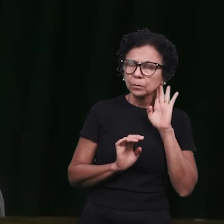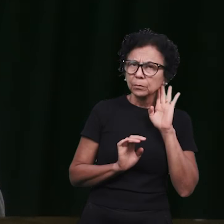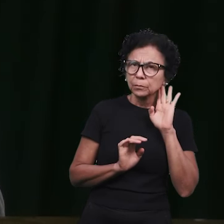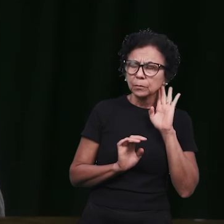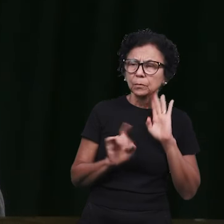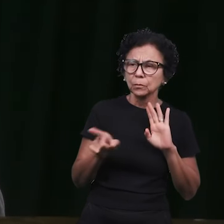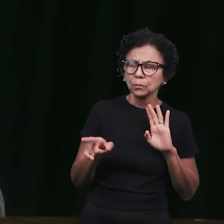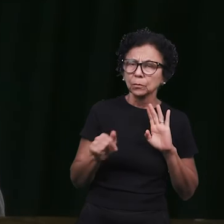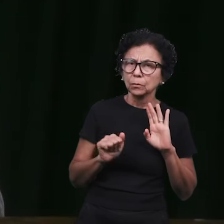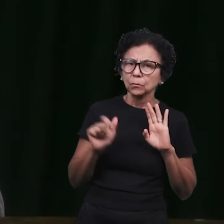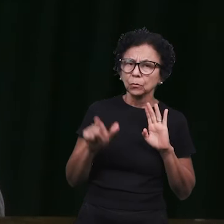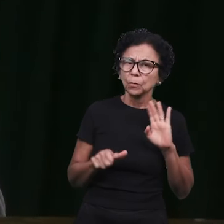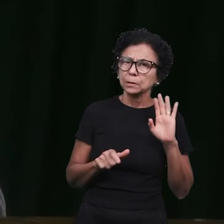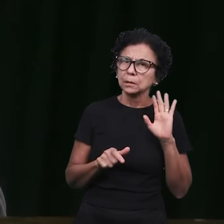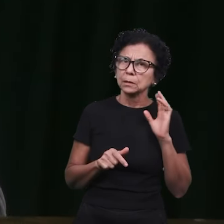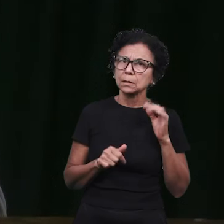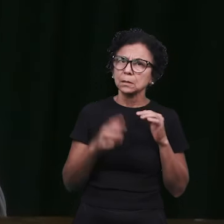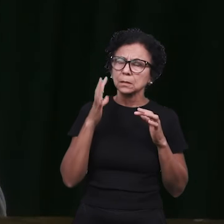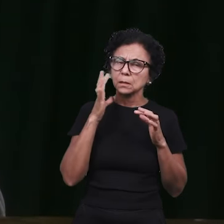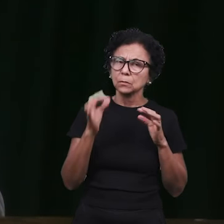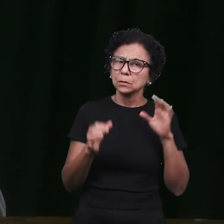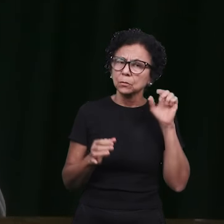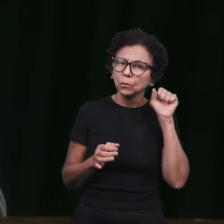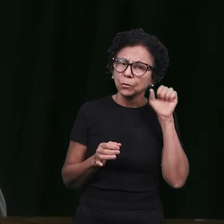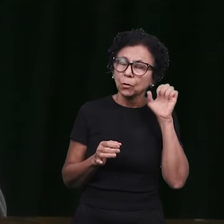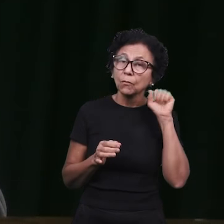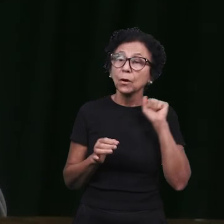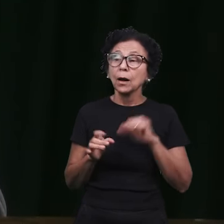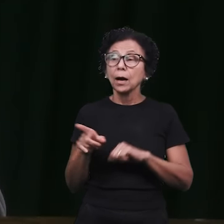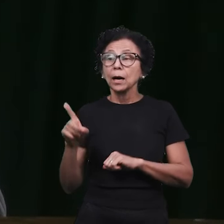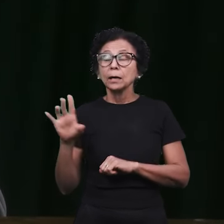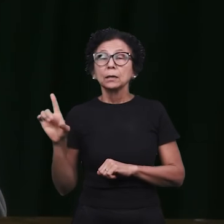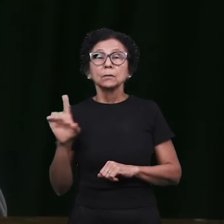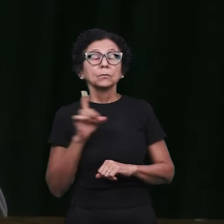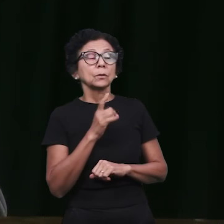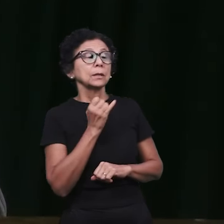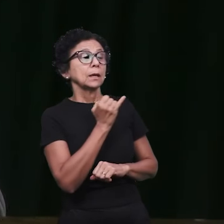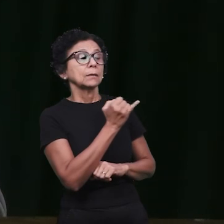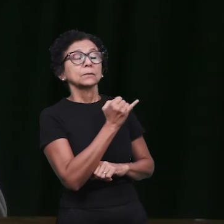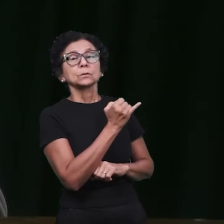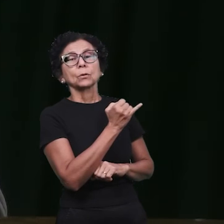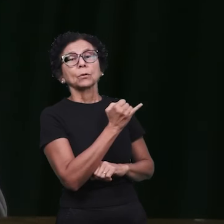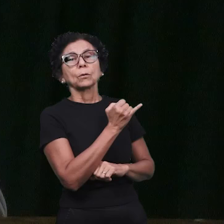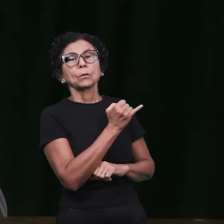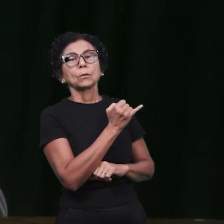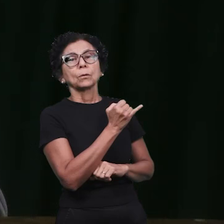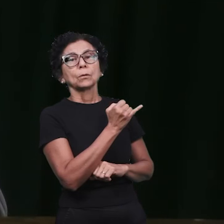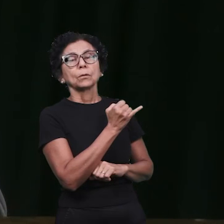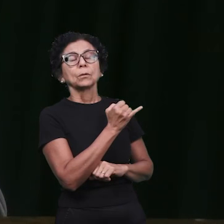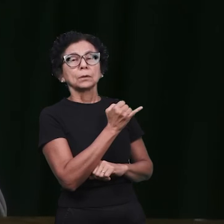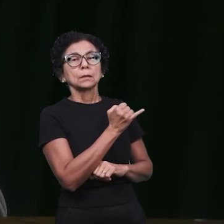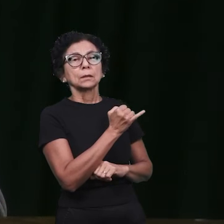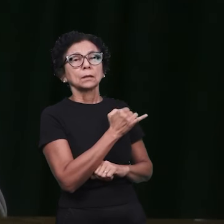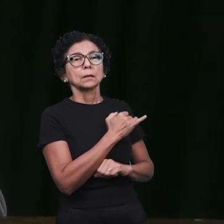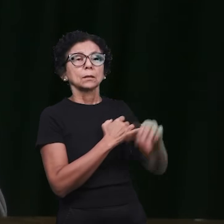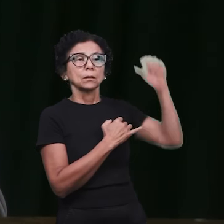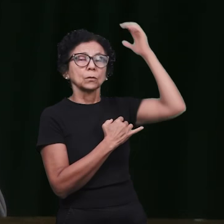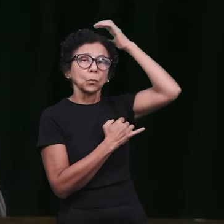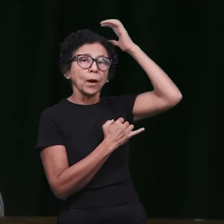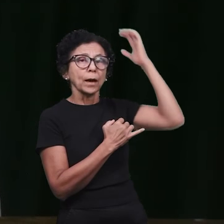eliminar esses 2 eunucos, mas ficou registrado ali na crônica. Mas ele perguntou,